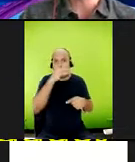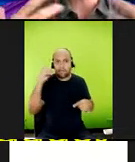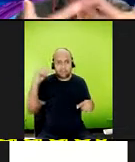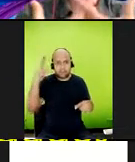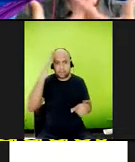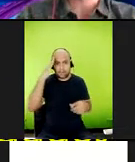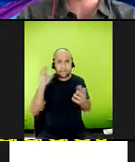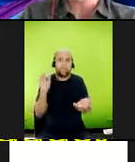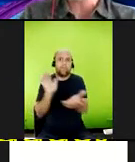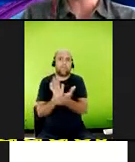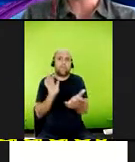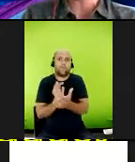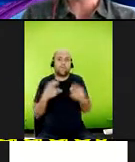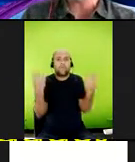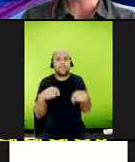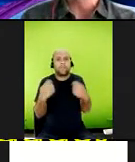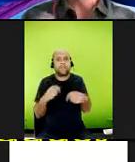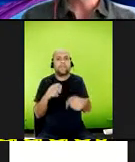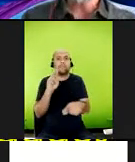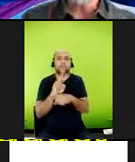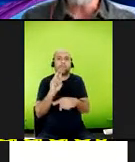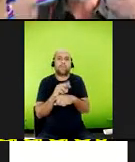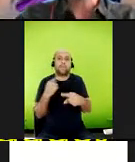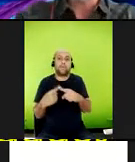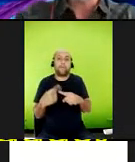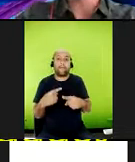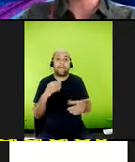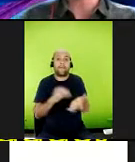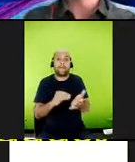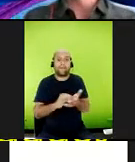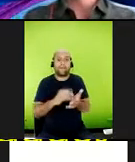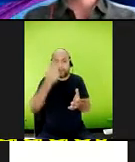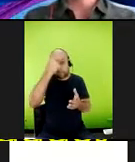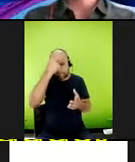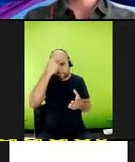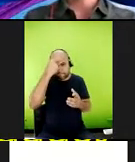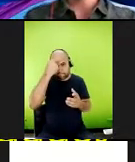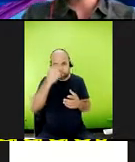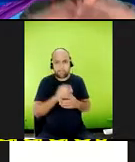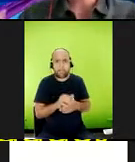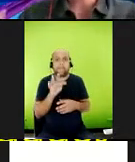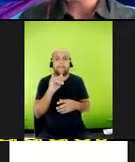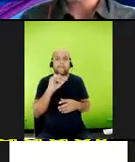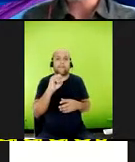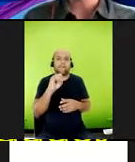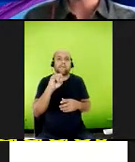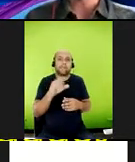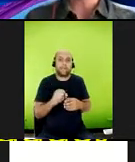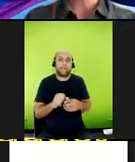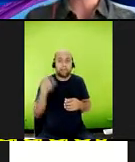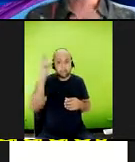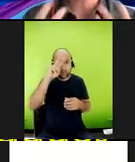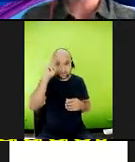reprodutor mas precisa para se proteger porque não tem maturidade física psíquica e Histórica de